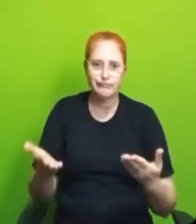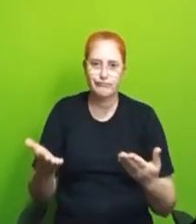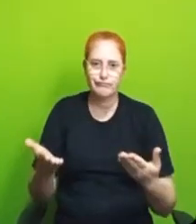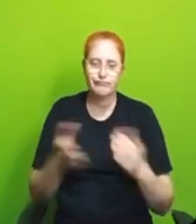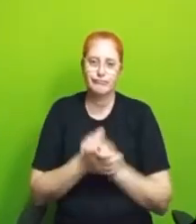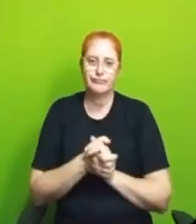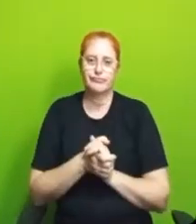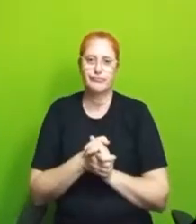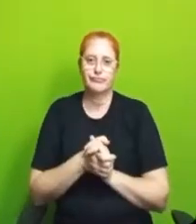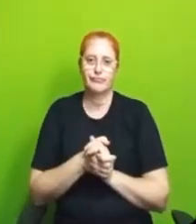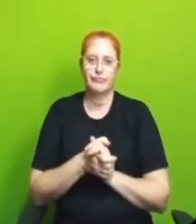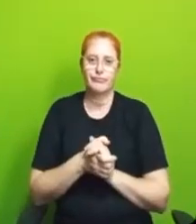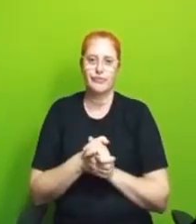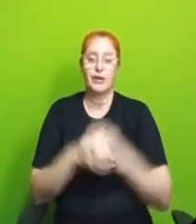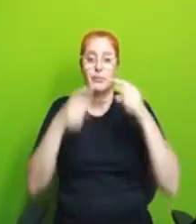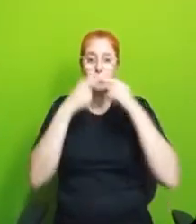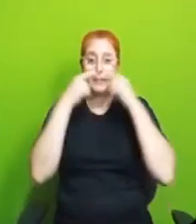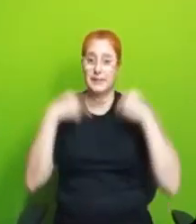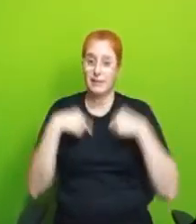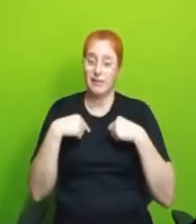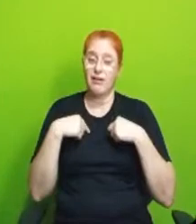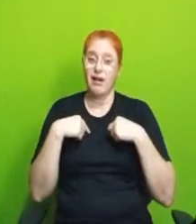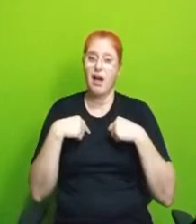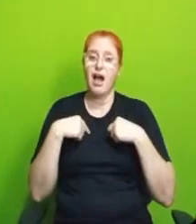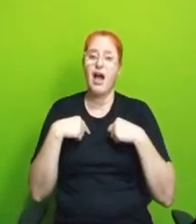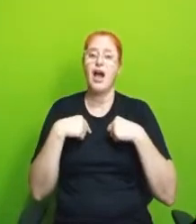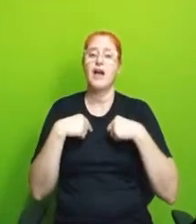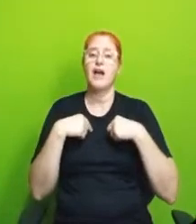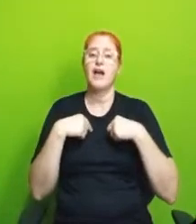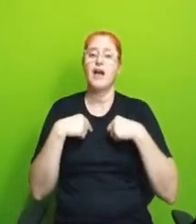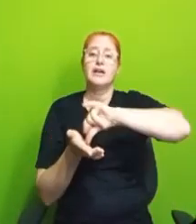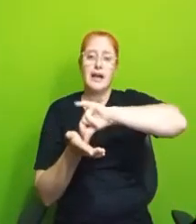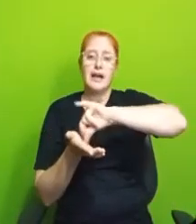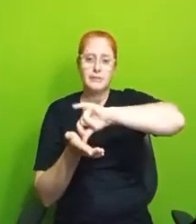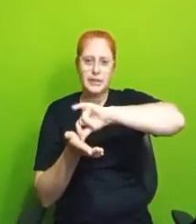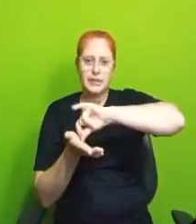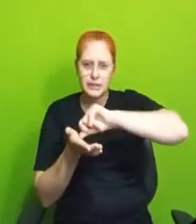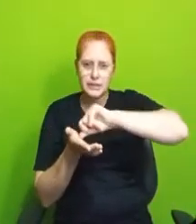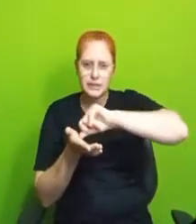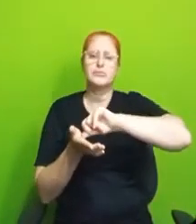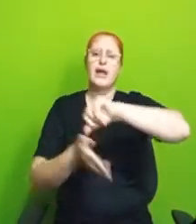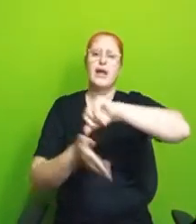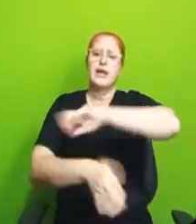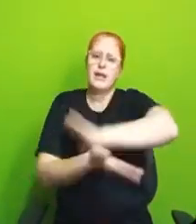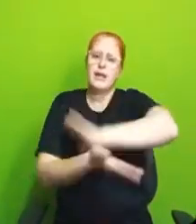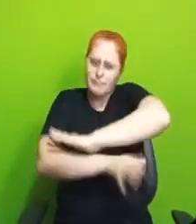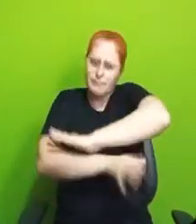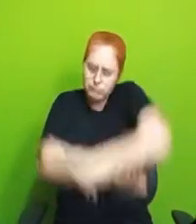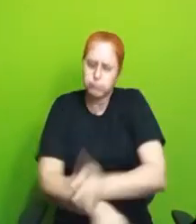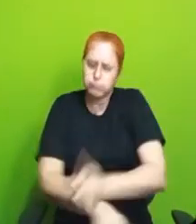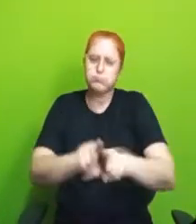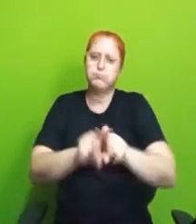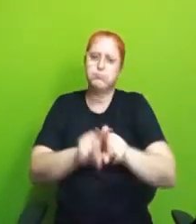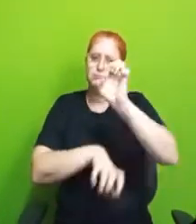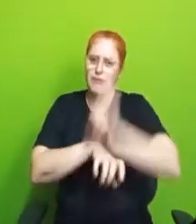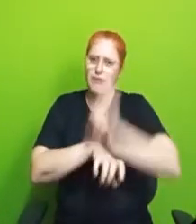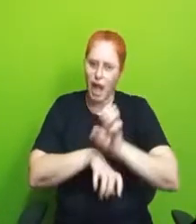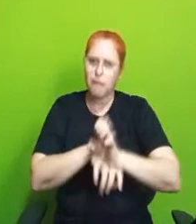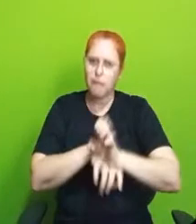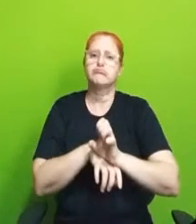pelo patriarcado, pelo capitalismo, né, racista e pelo Estado, né, que é expressão desse